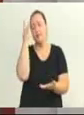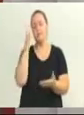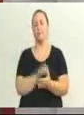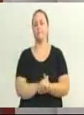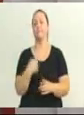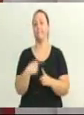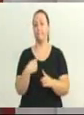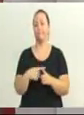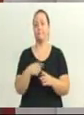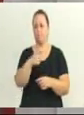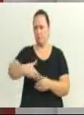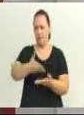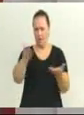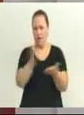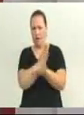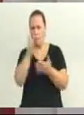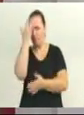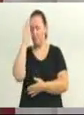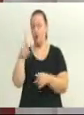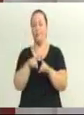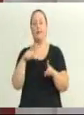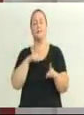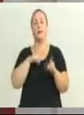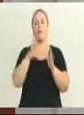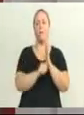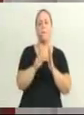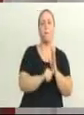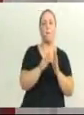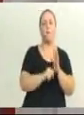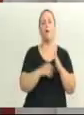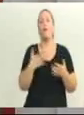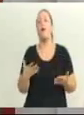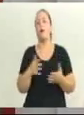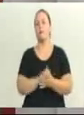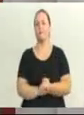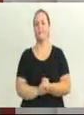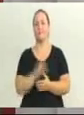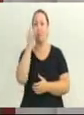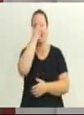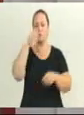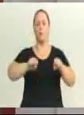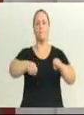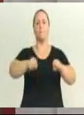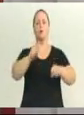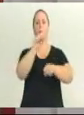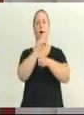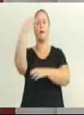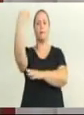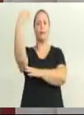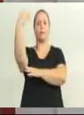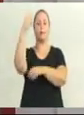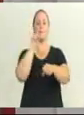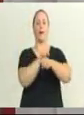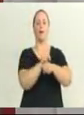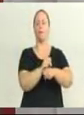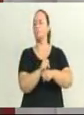mas nós temos assalto aqui, vereador César Sim, de motociclistas que param na sinaleira e assalto mesmo. E não tem